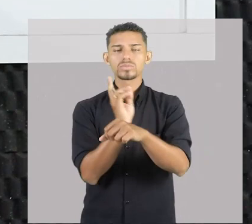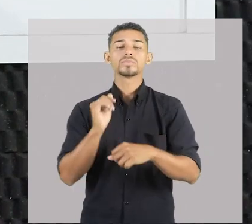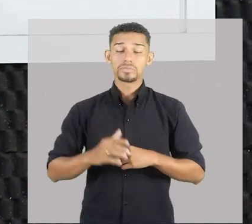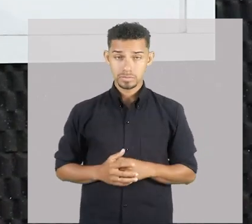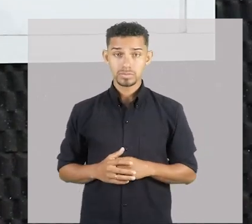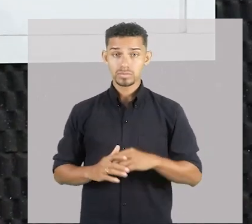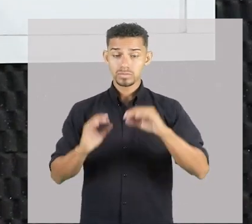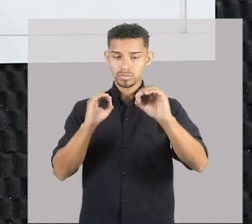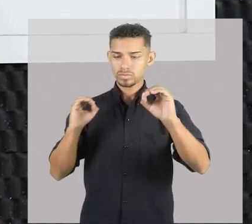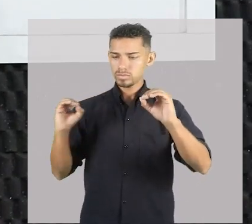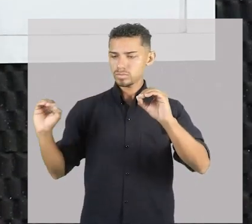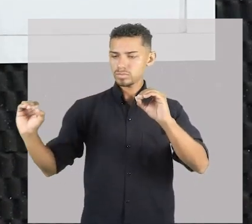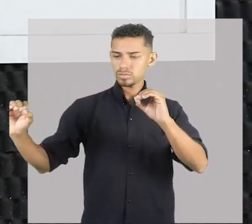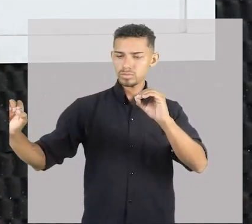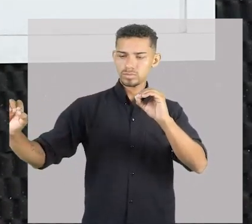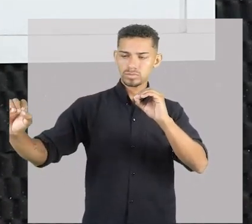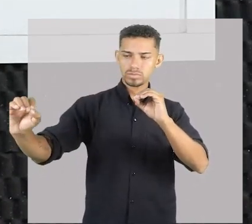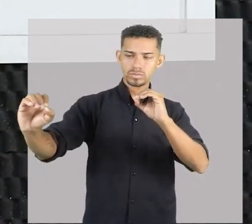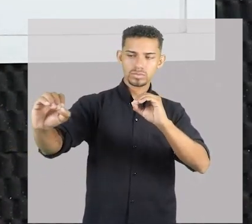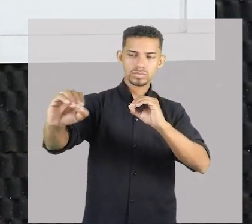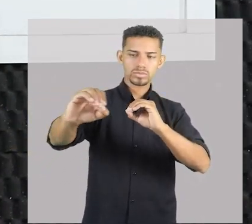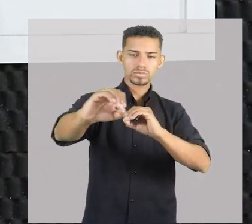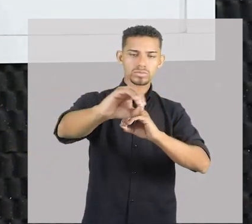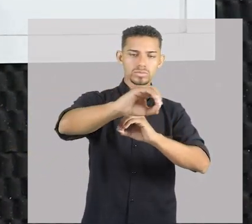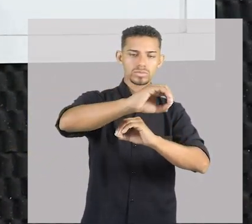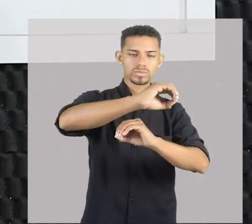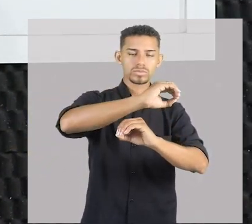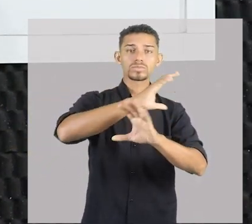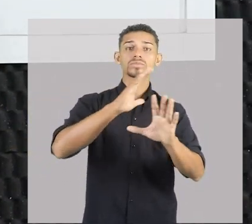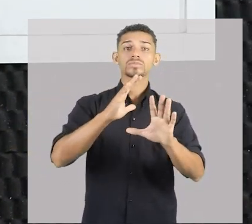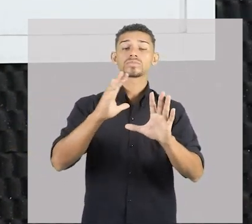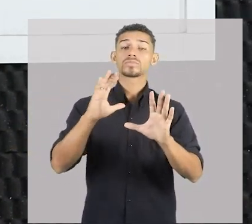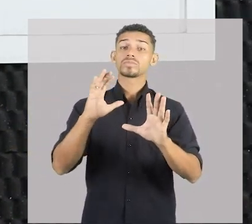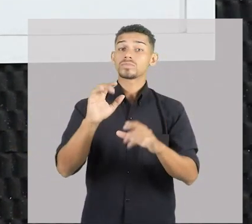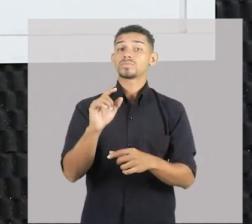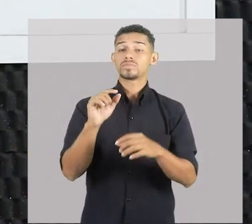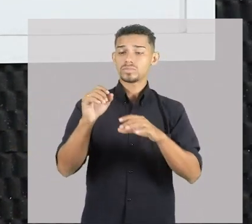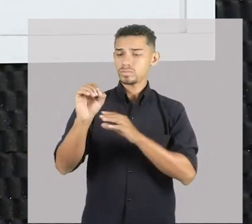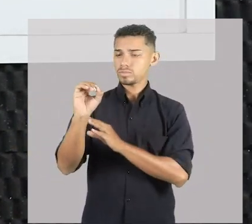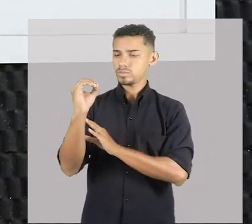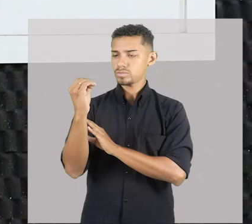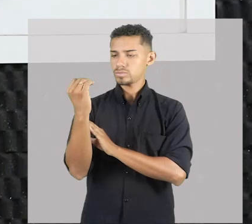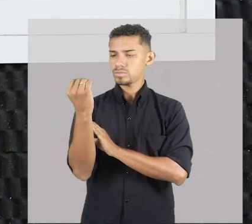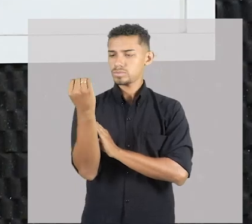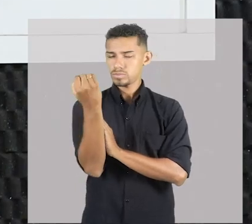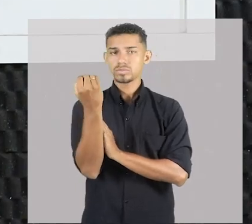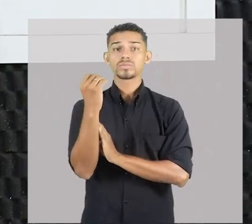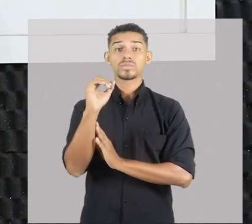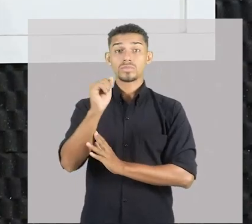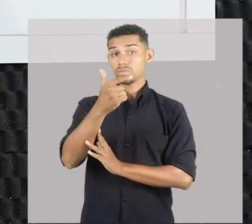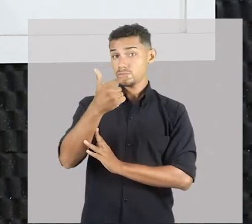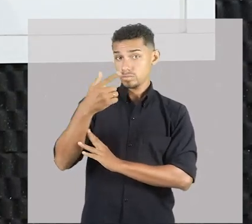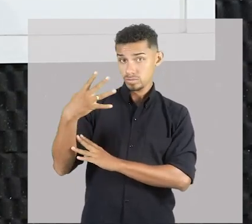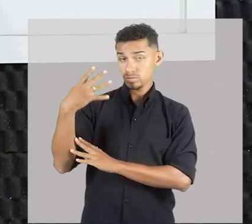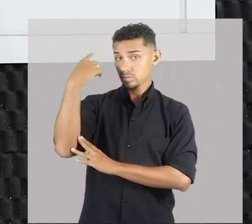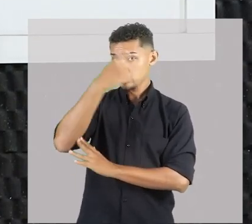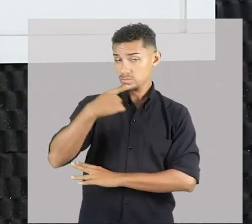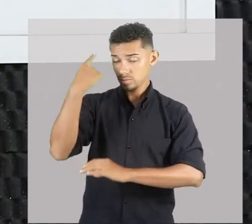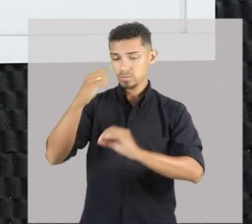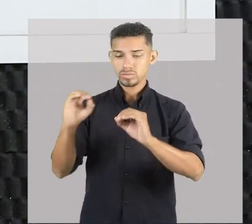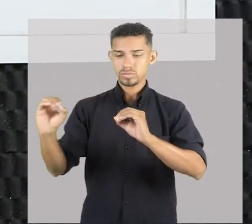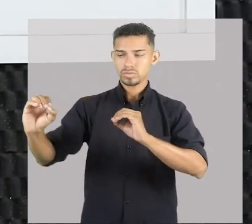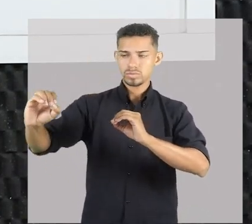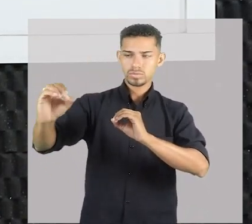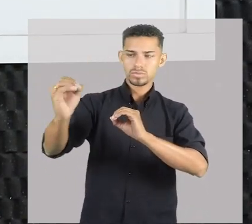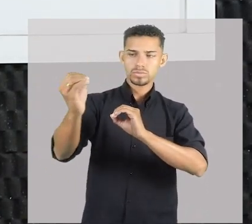gasta para dar uma volta em torno do seu próprio eixo, 24 horas. Período de translação da Terra, o tempo que ela gasta para dar